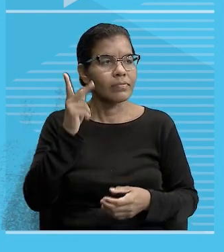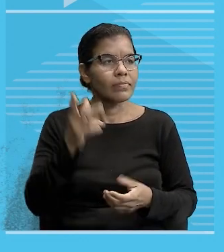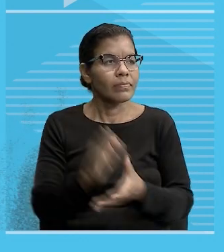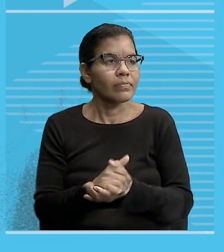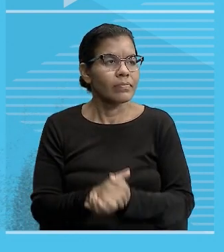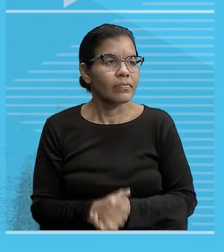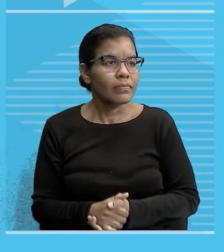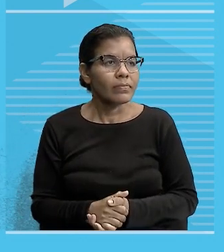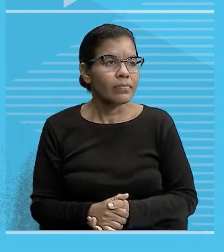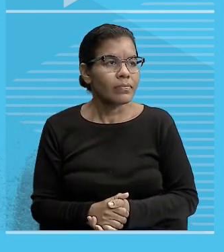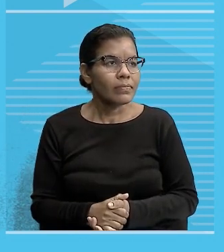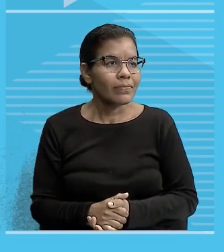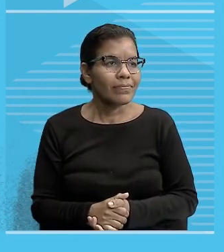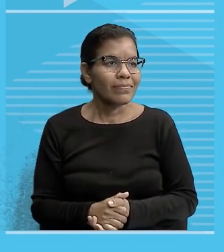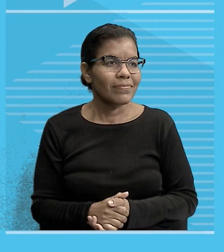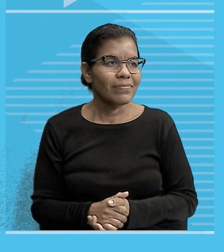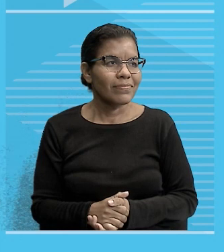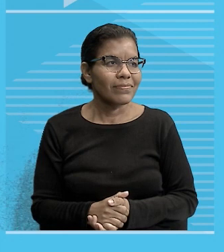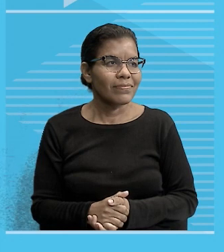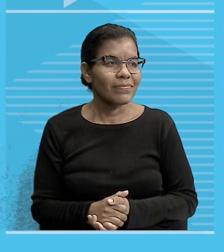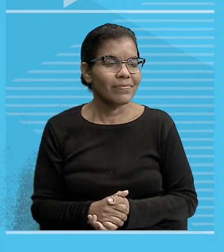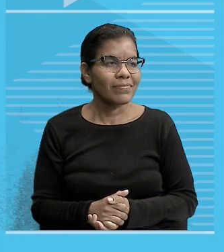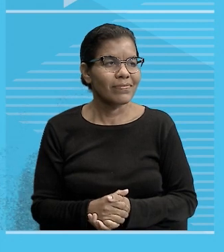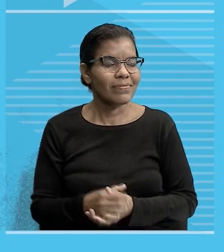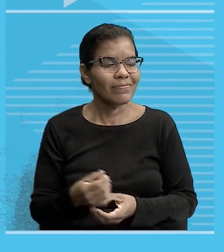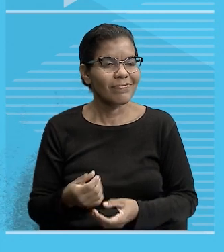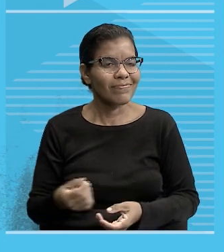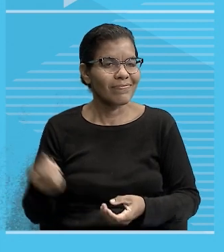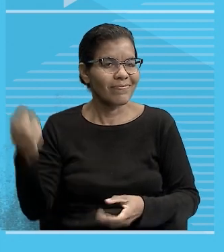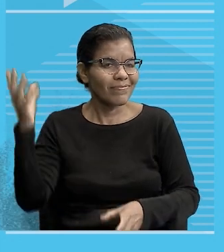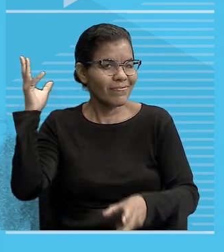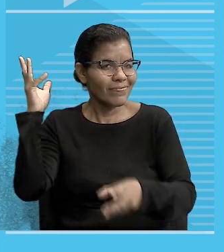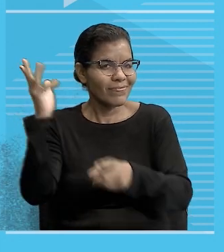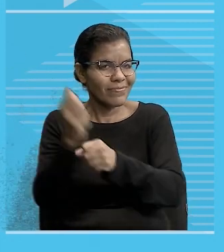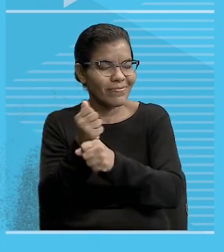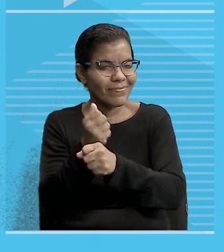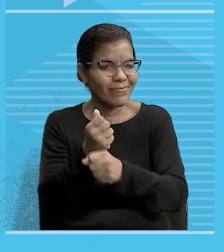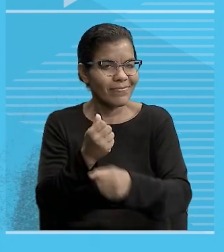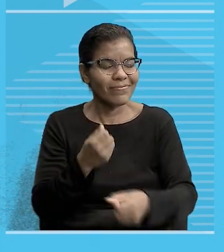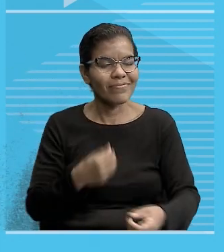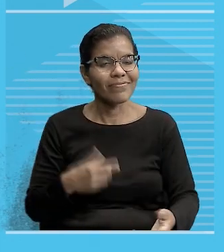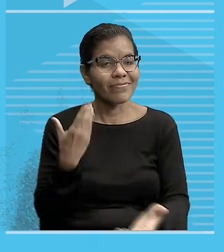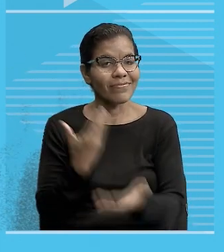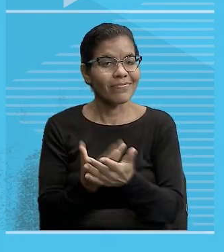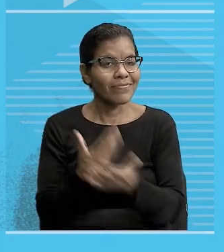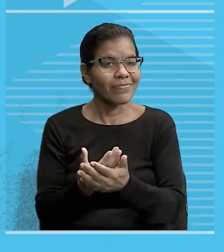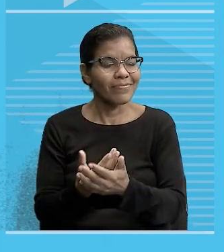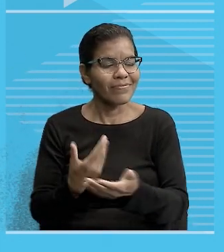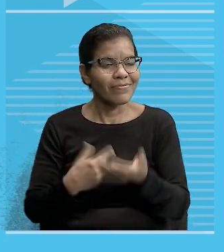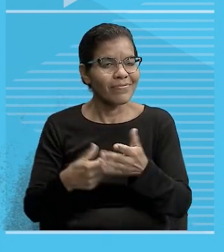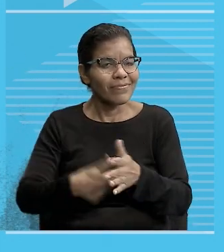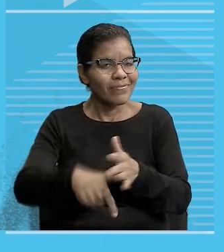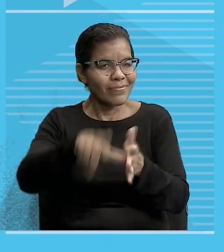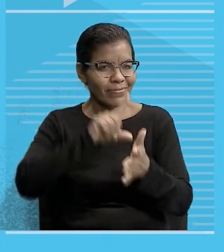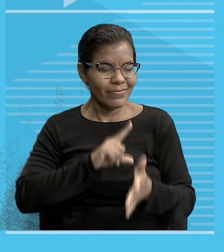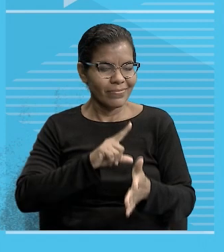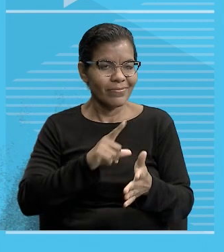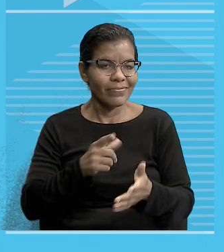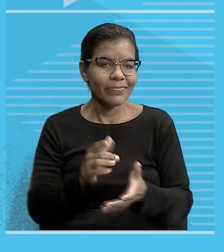minha querida Francisca vamos Recordar A aula anterior